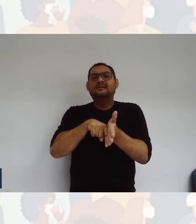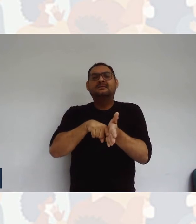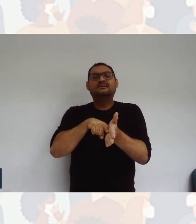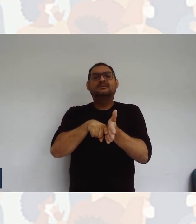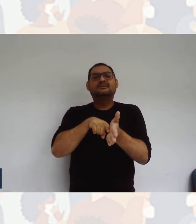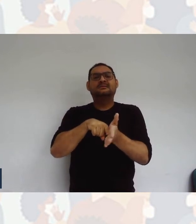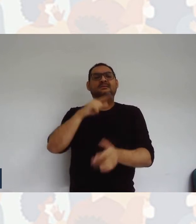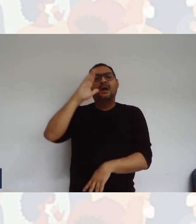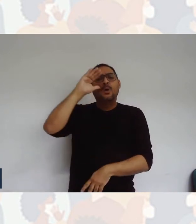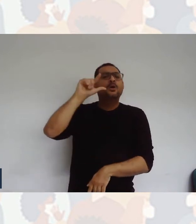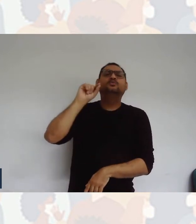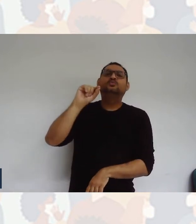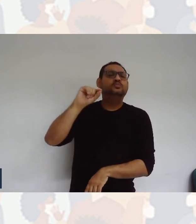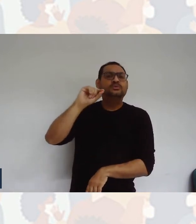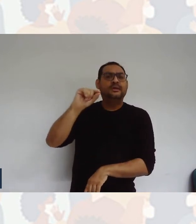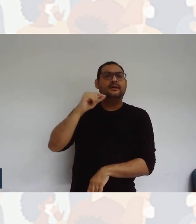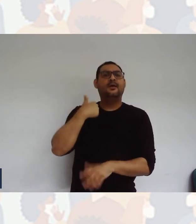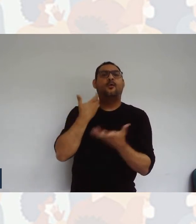como nós